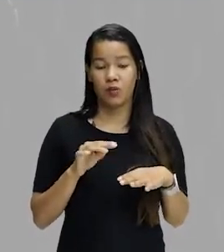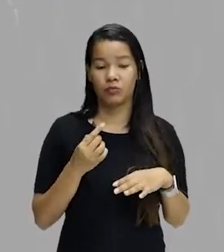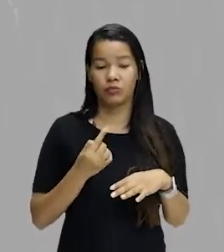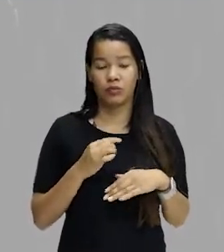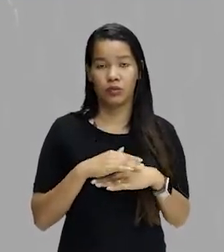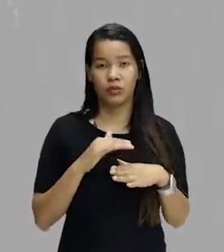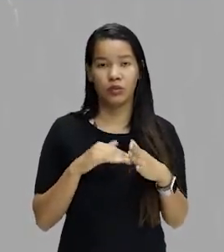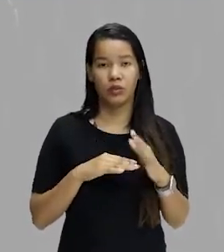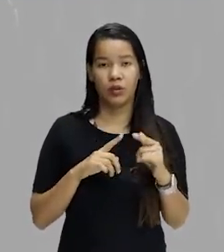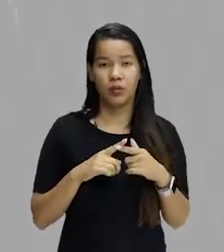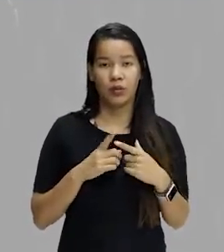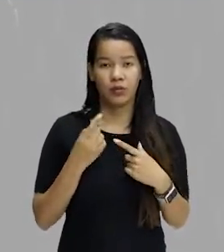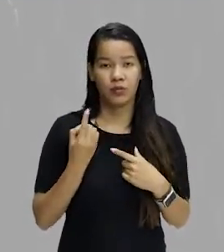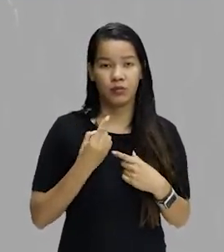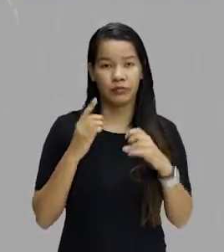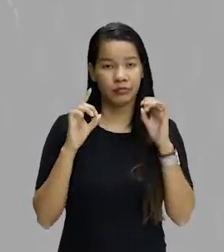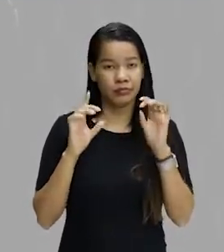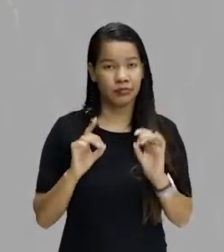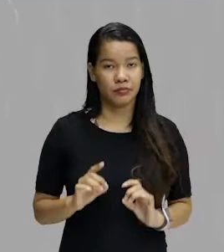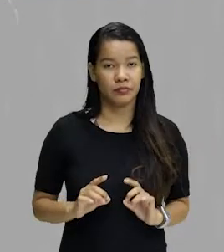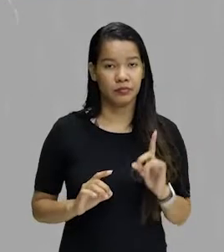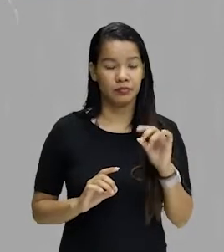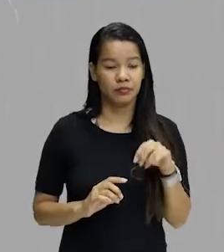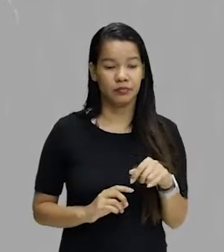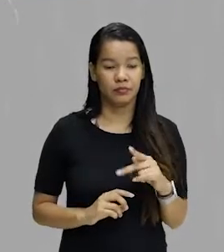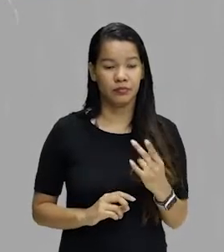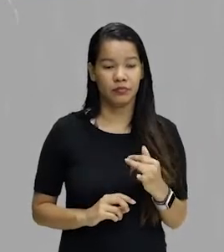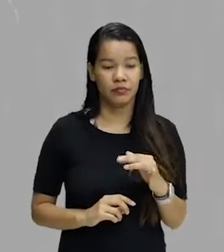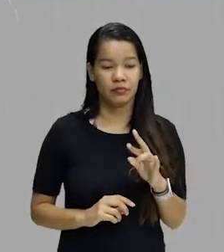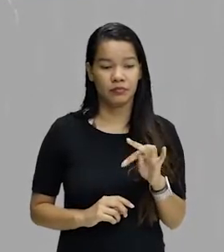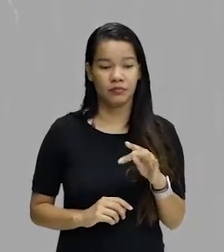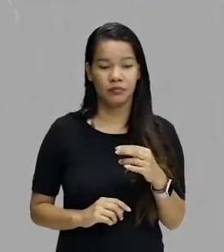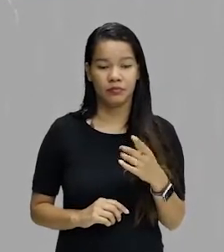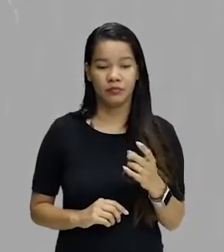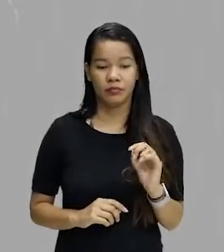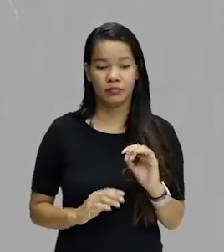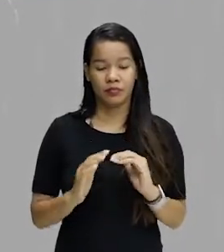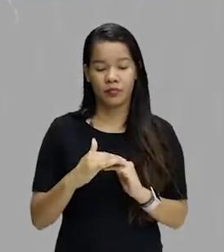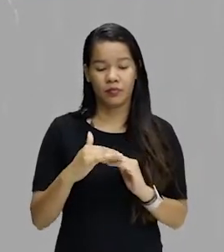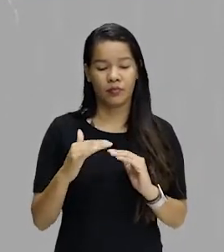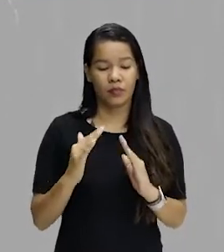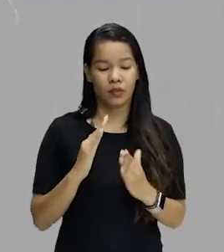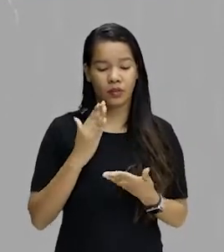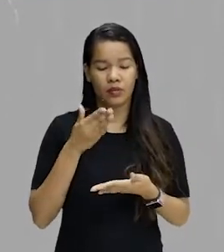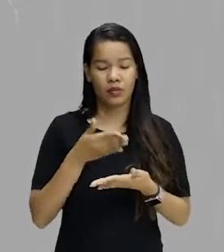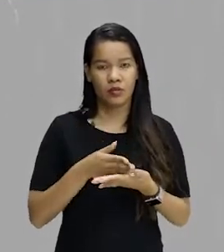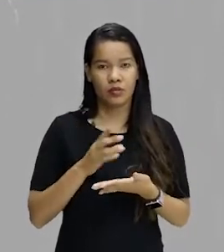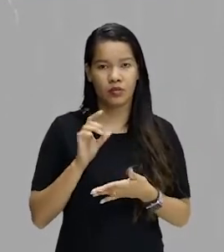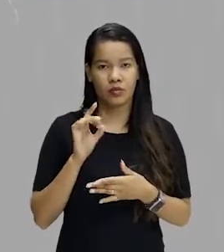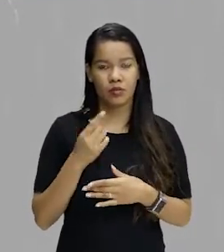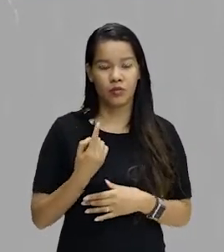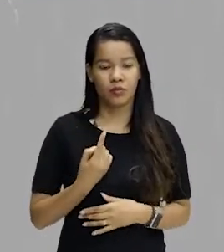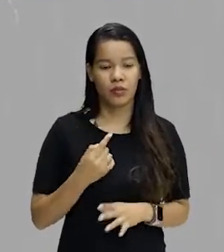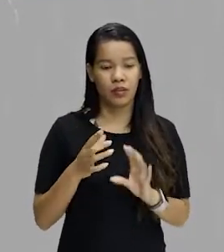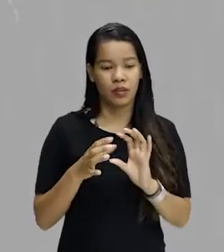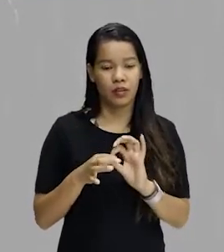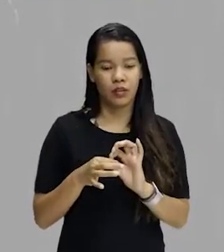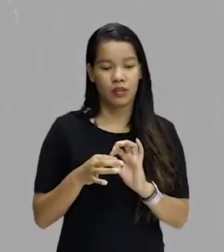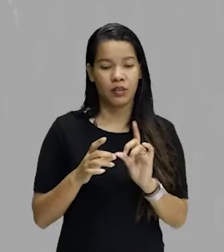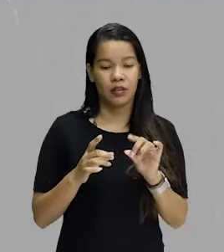caso particular seria a hidratação parcial, onde apenas uma ligação pi é